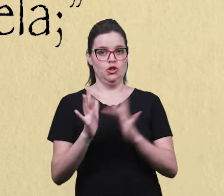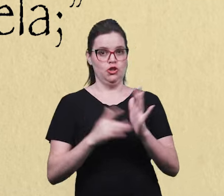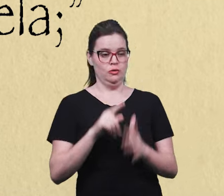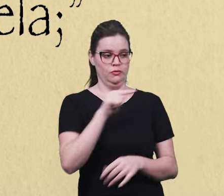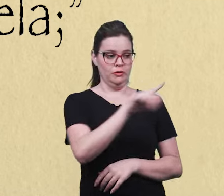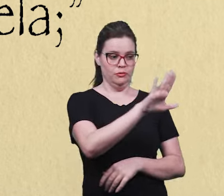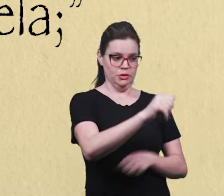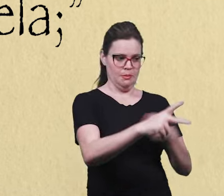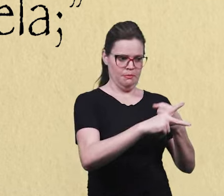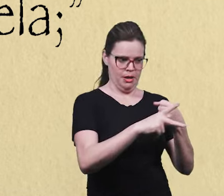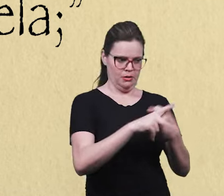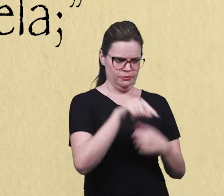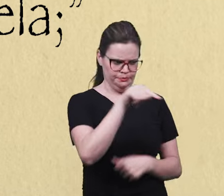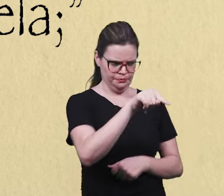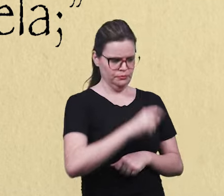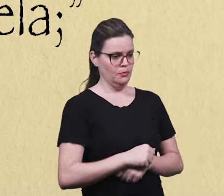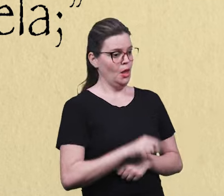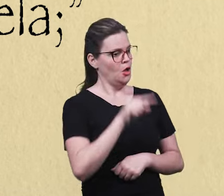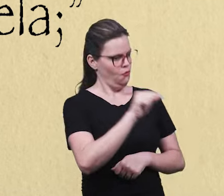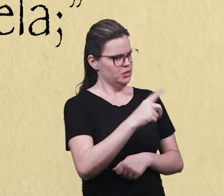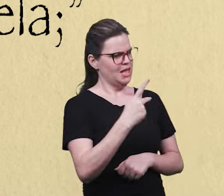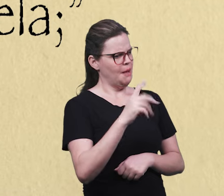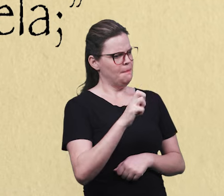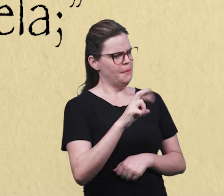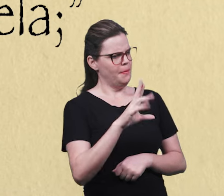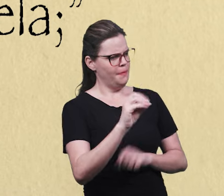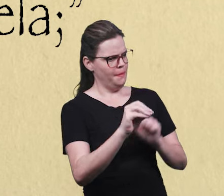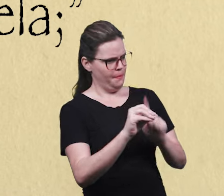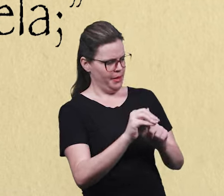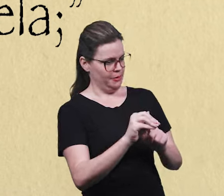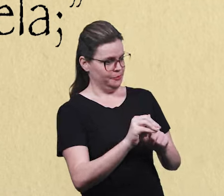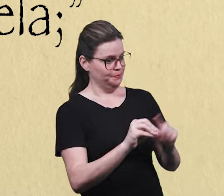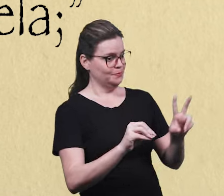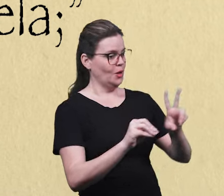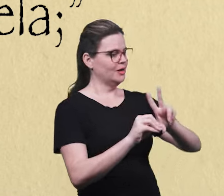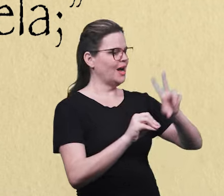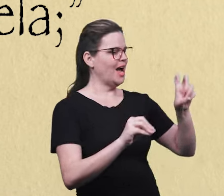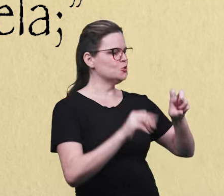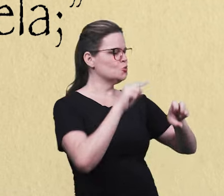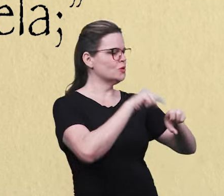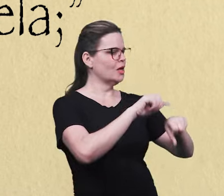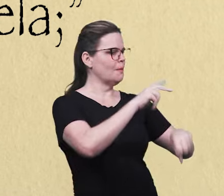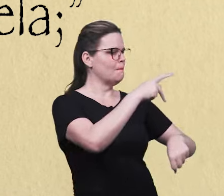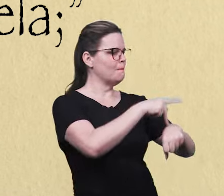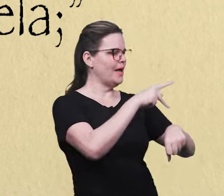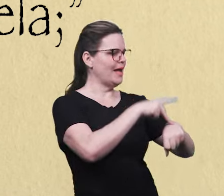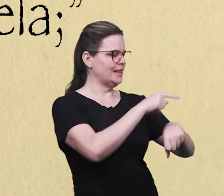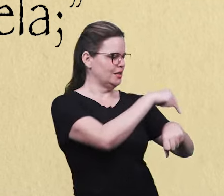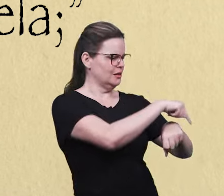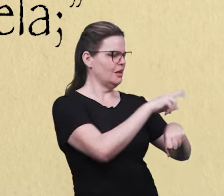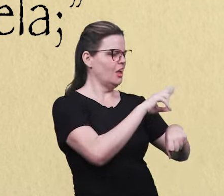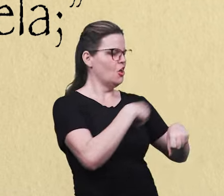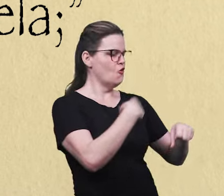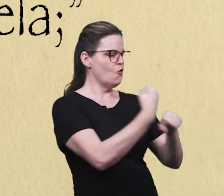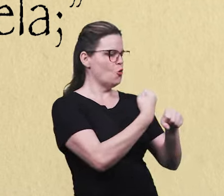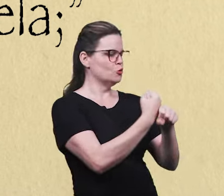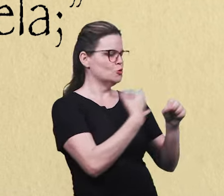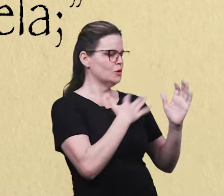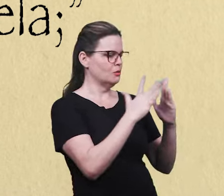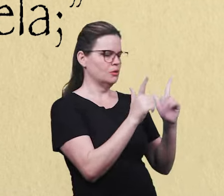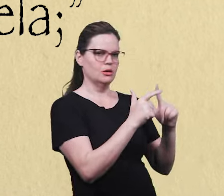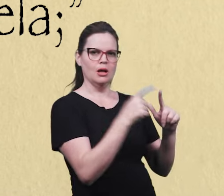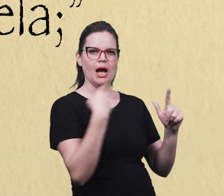e sobre essa pedra edificarei a minha igreja. A pedra é a palavra que Pedro falou, né? A pedra não é Pedro, né? Tem gente que pensa que é Pedro que é a